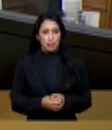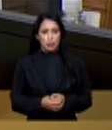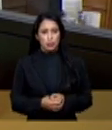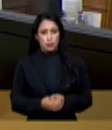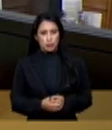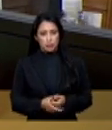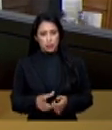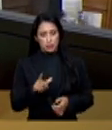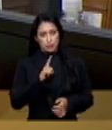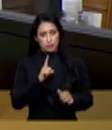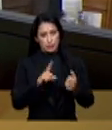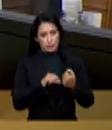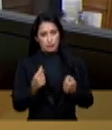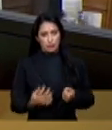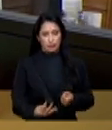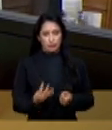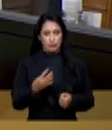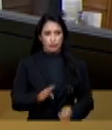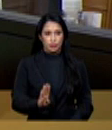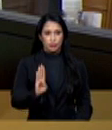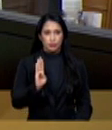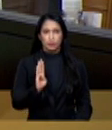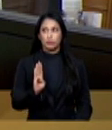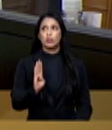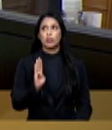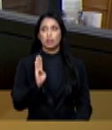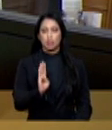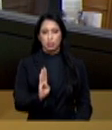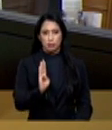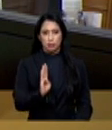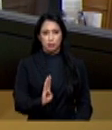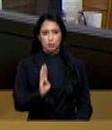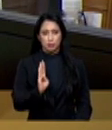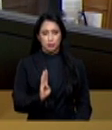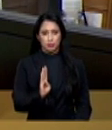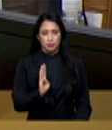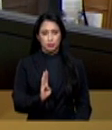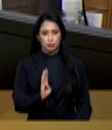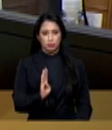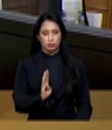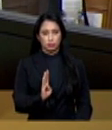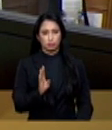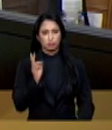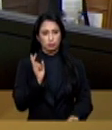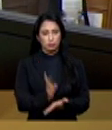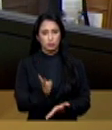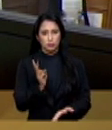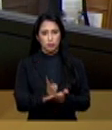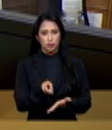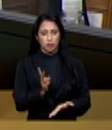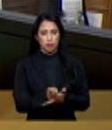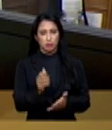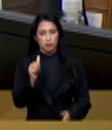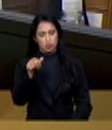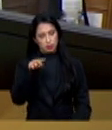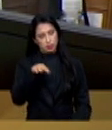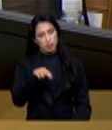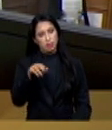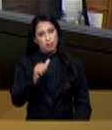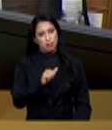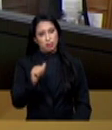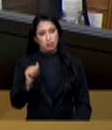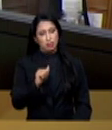diploma do artigo 4 b que trata da manutenção pela Ana